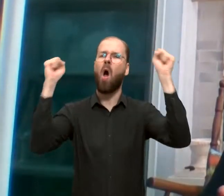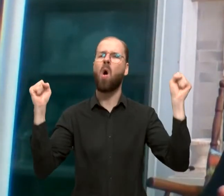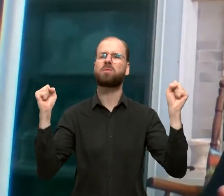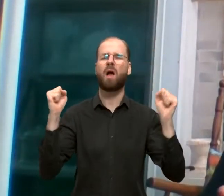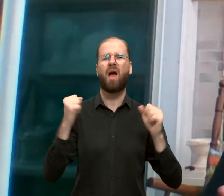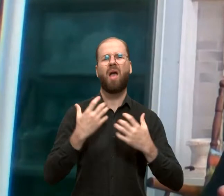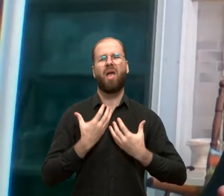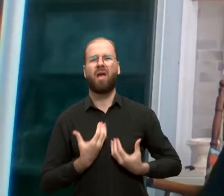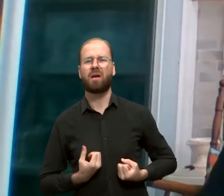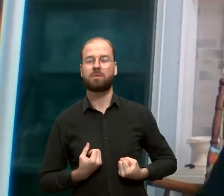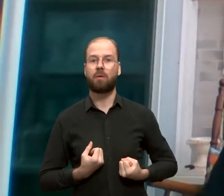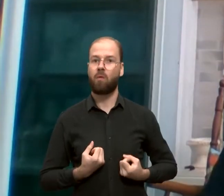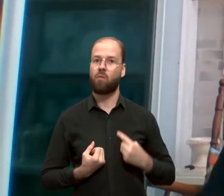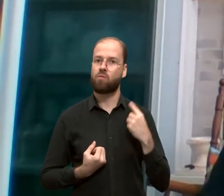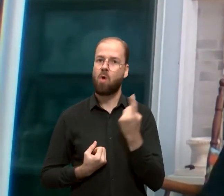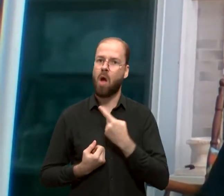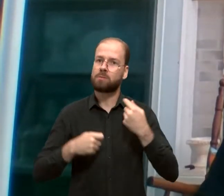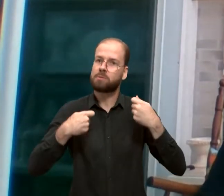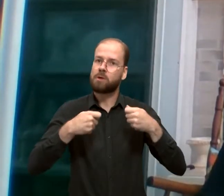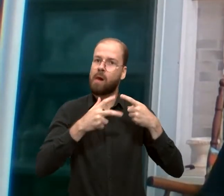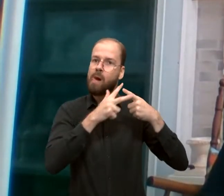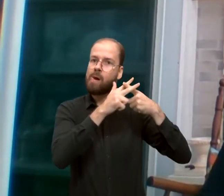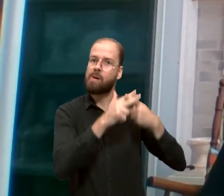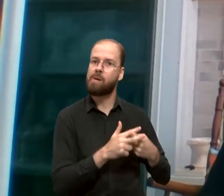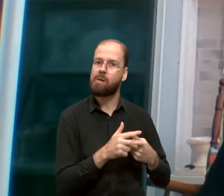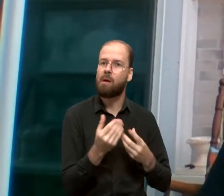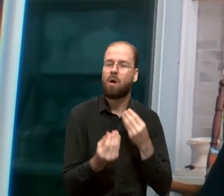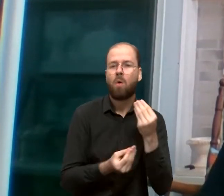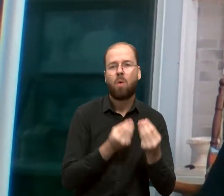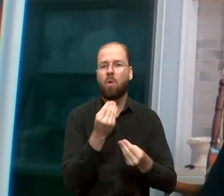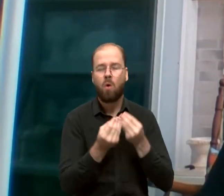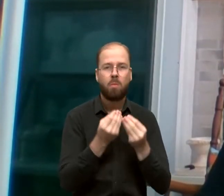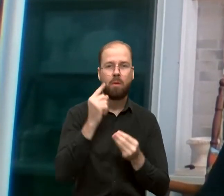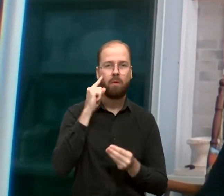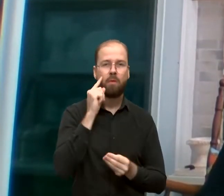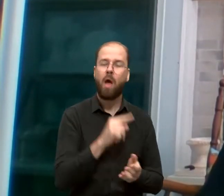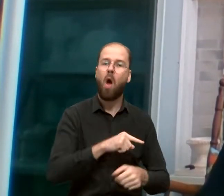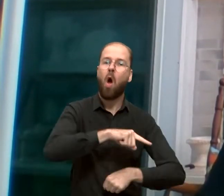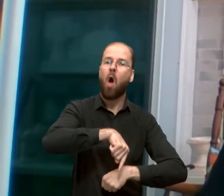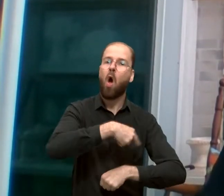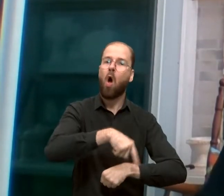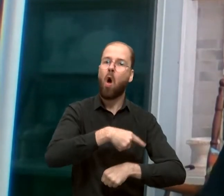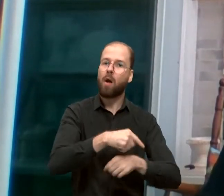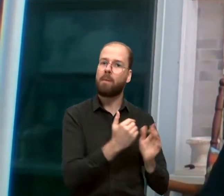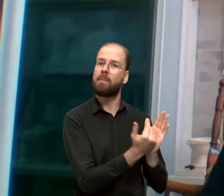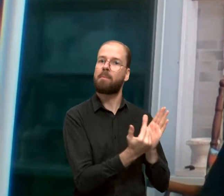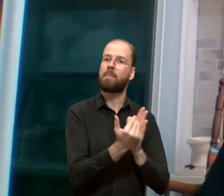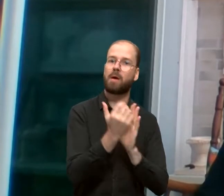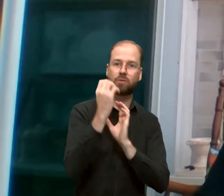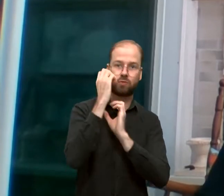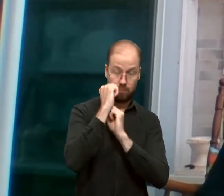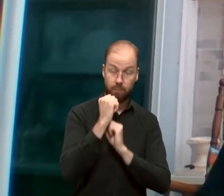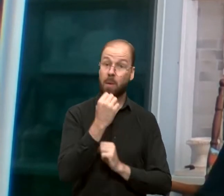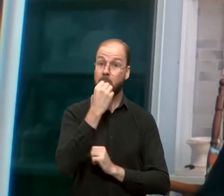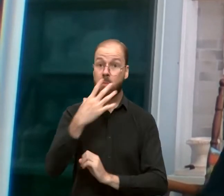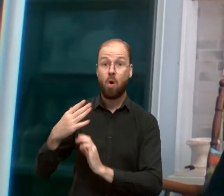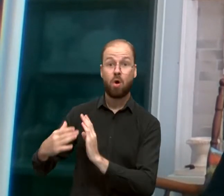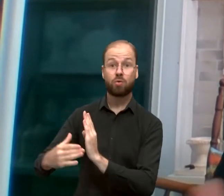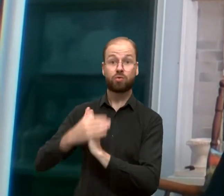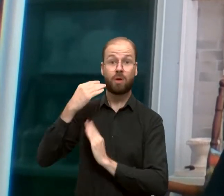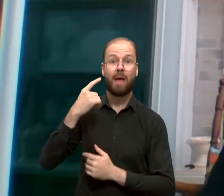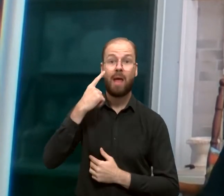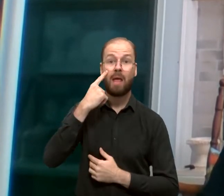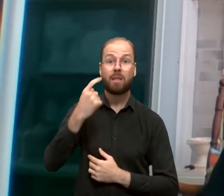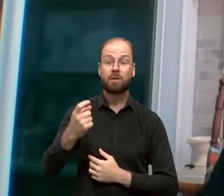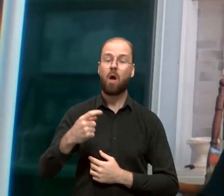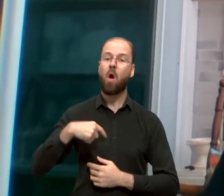rever esse tempo de sono, se está adequado. E uma dicasinha muito interessante para rever quantas horas de sono a gente precisa, além